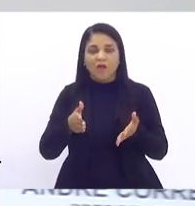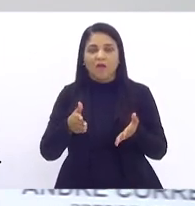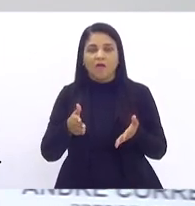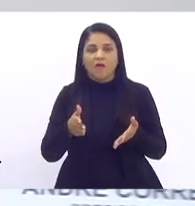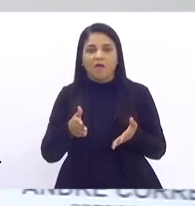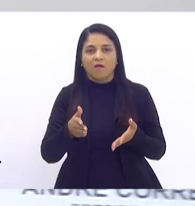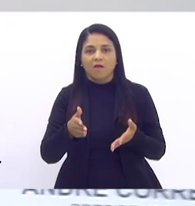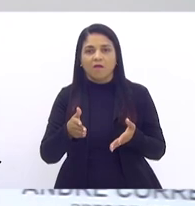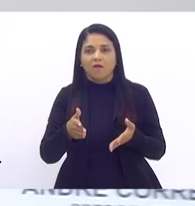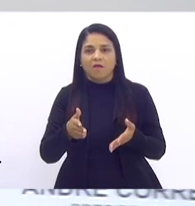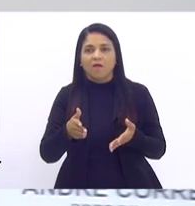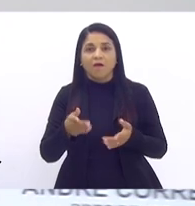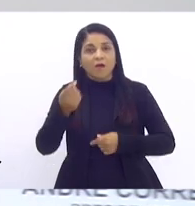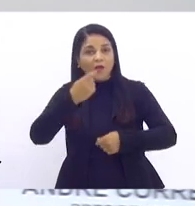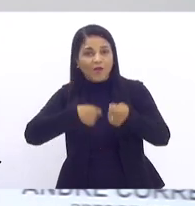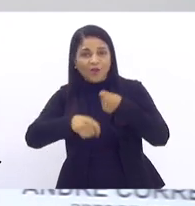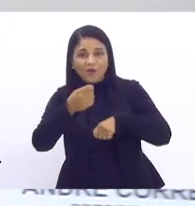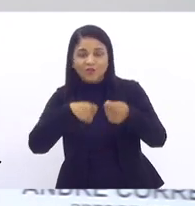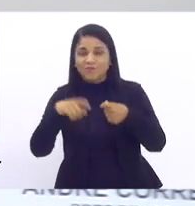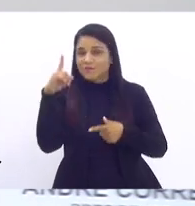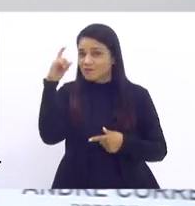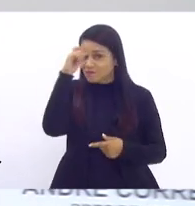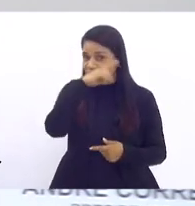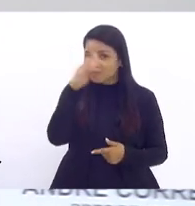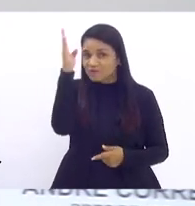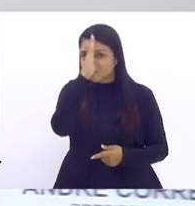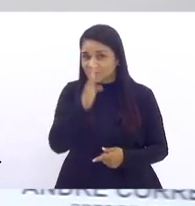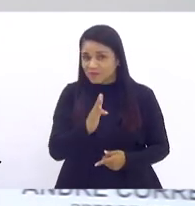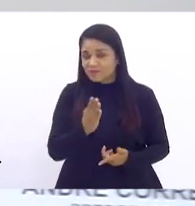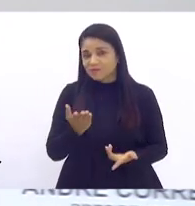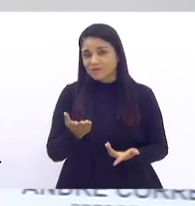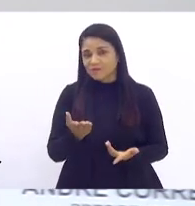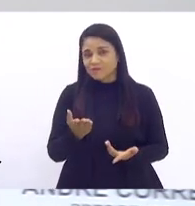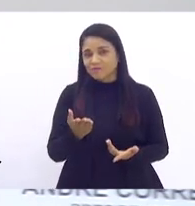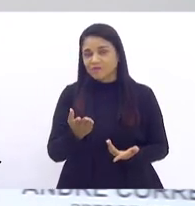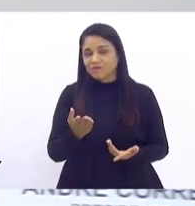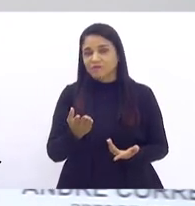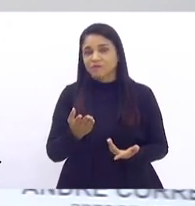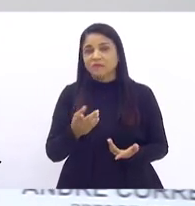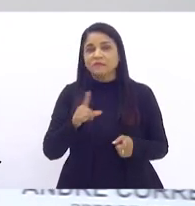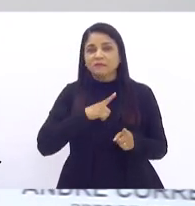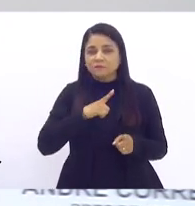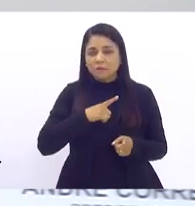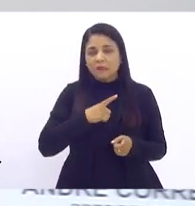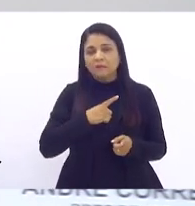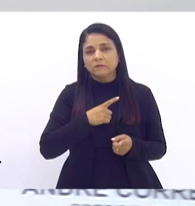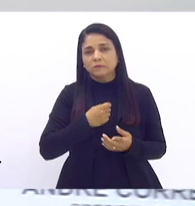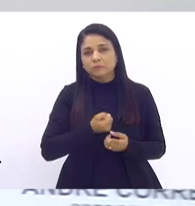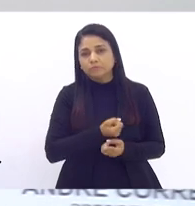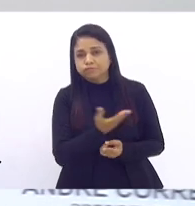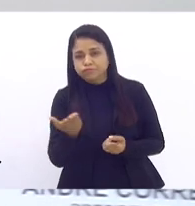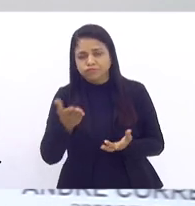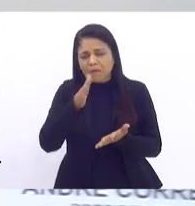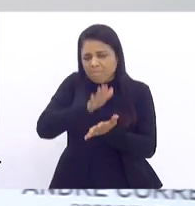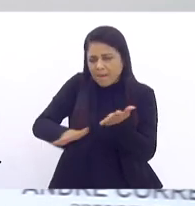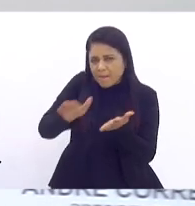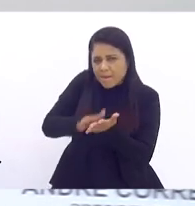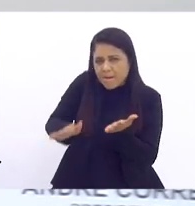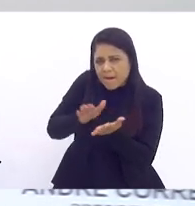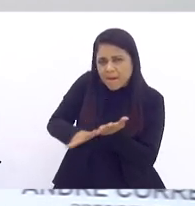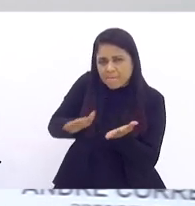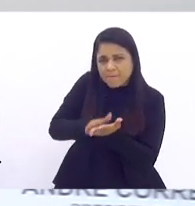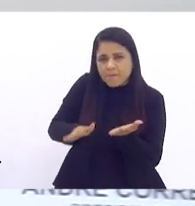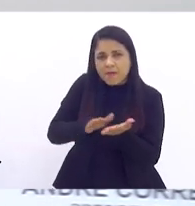de consultora Econômica difícil que nós estamos vivendo e ainda mais com essa quantidade enorme de gastos públicos que